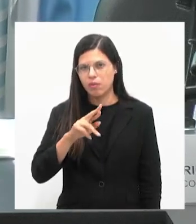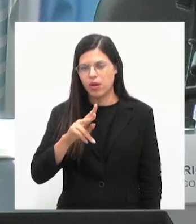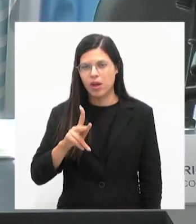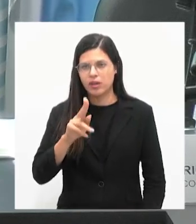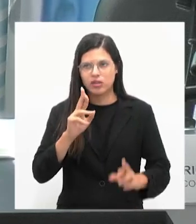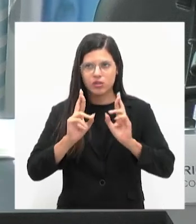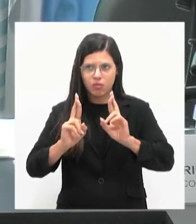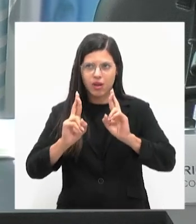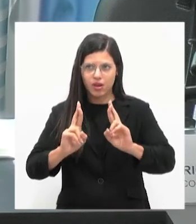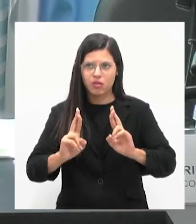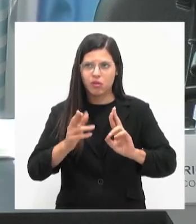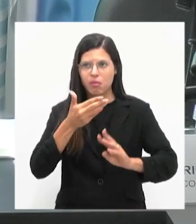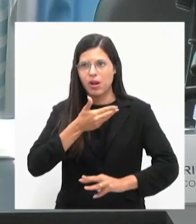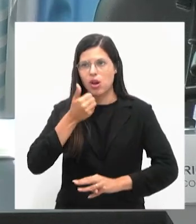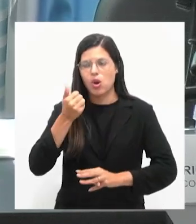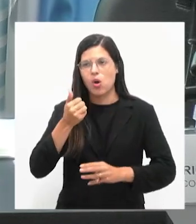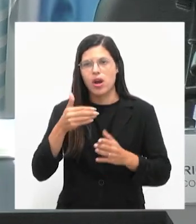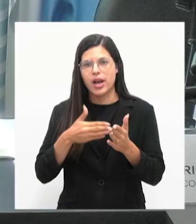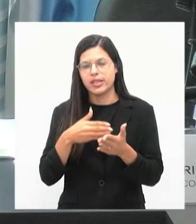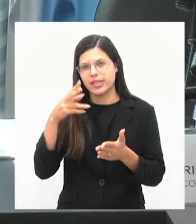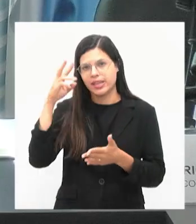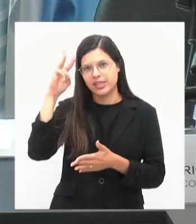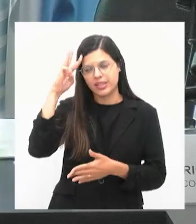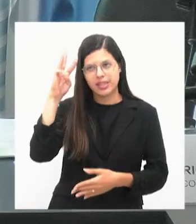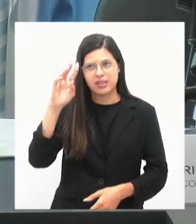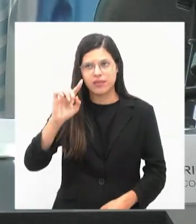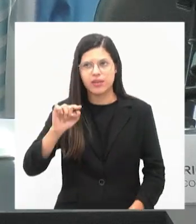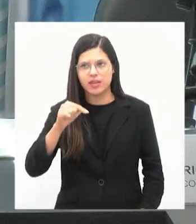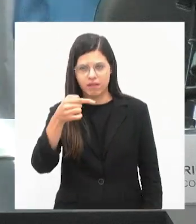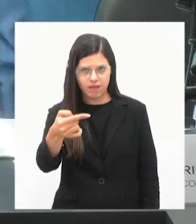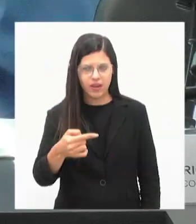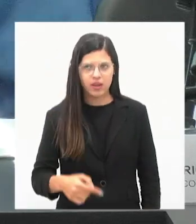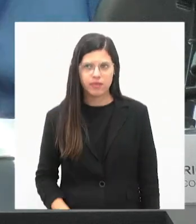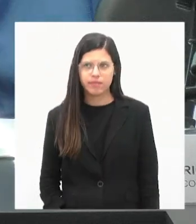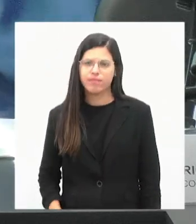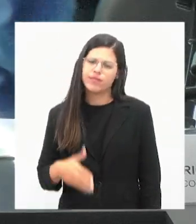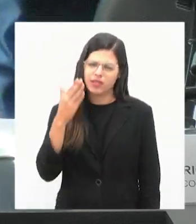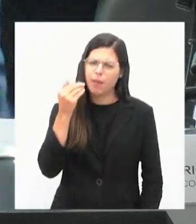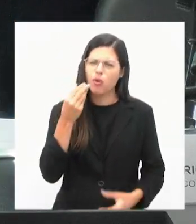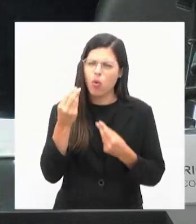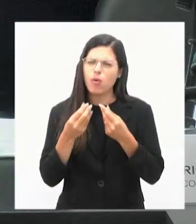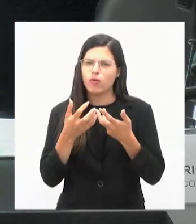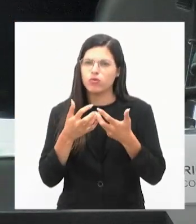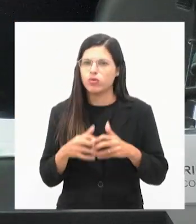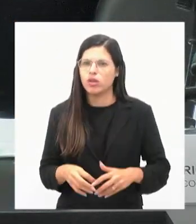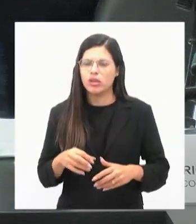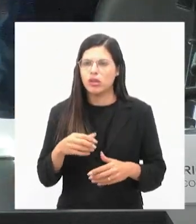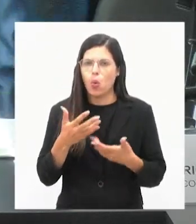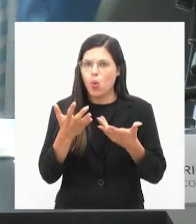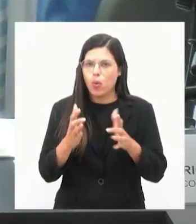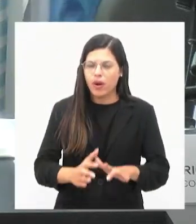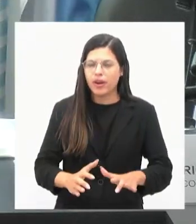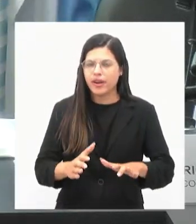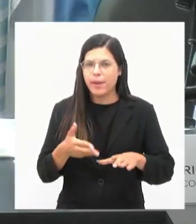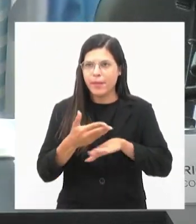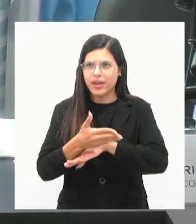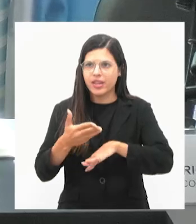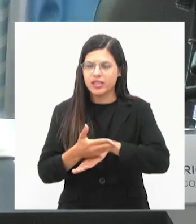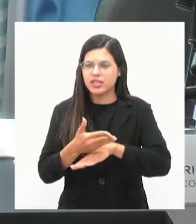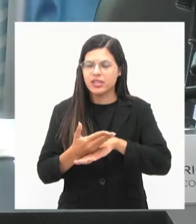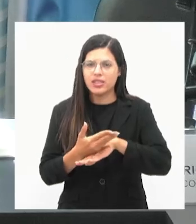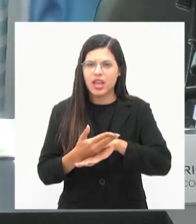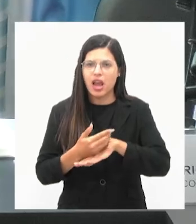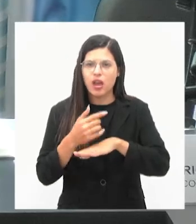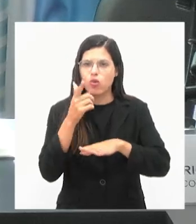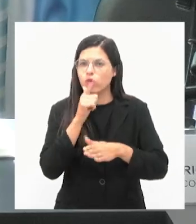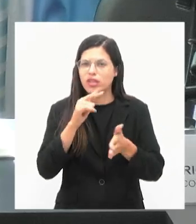Eu não sei, mas sabe como é que é, né? Quando não quer vir, arruma logo um atestado médico. Não podia mandar nenhum representante. Não